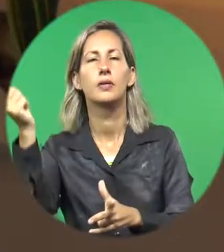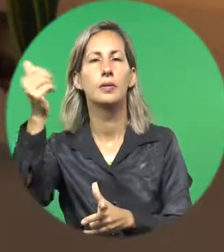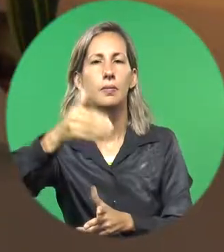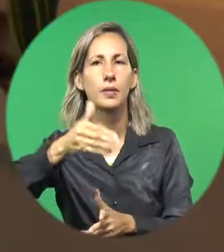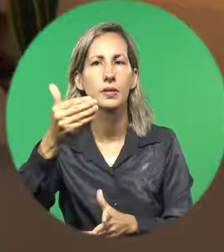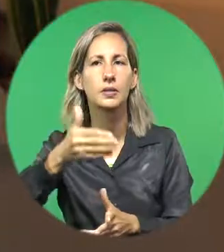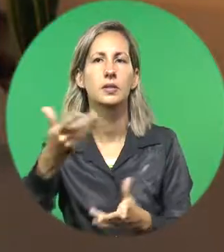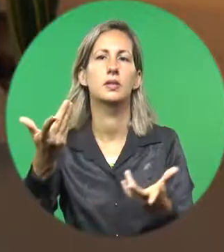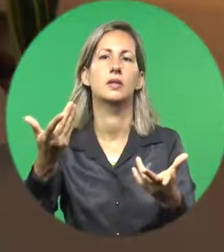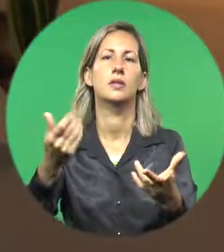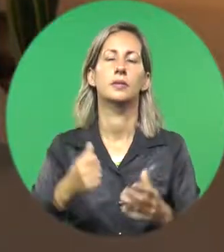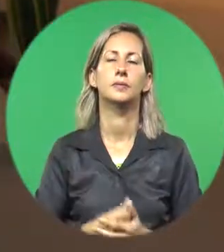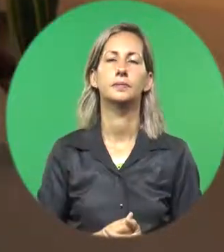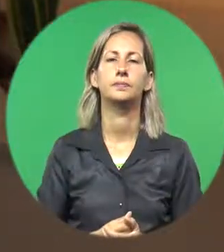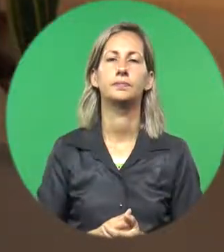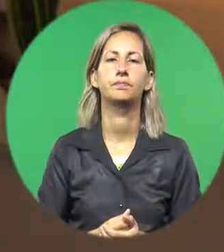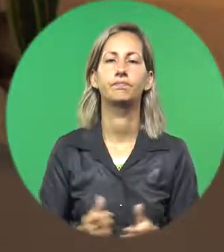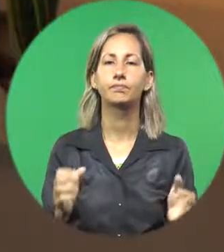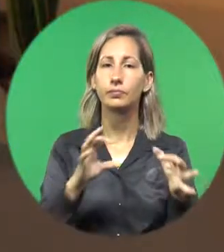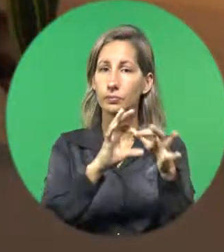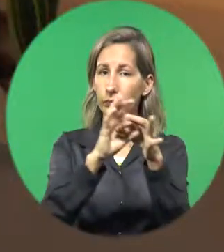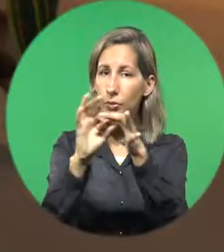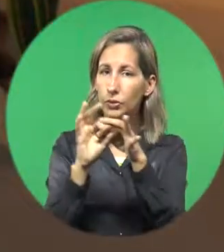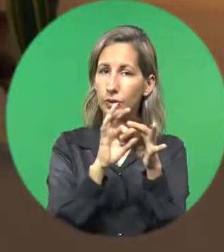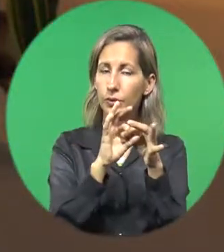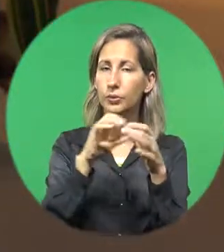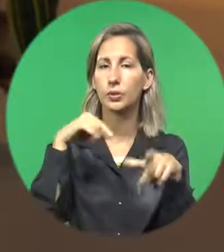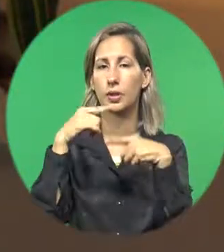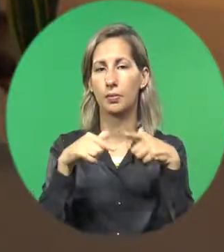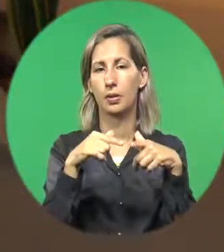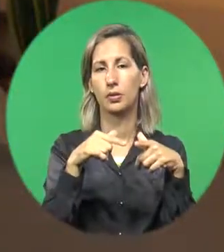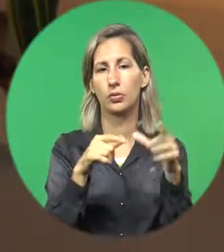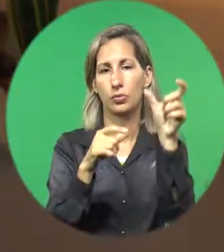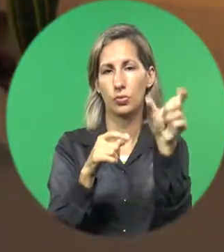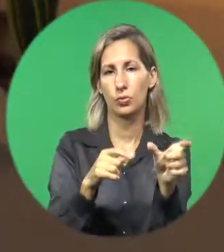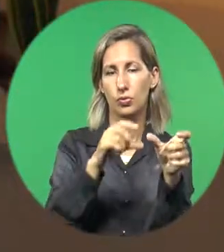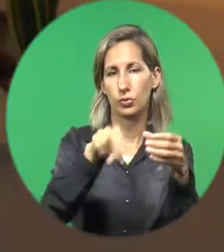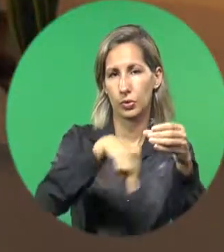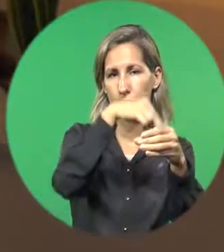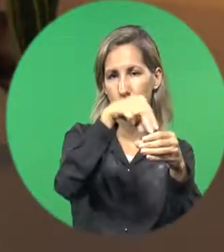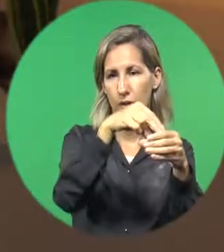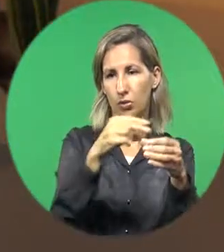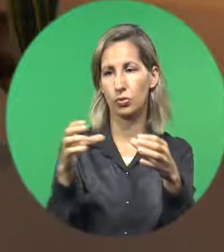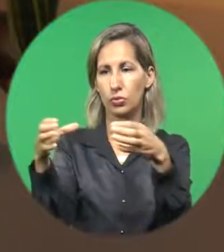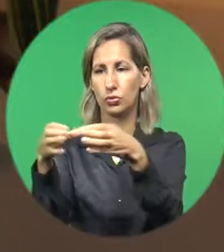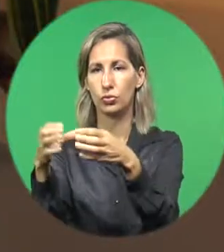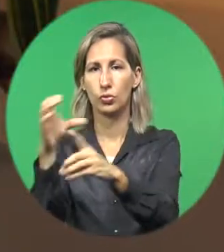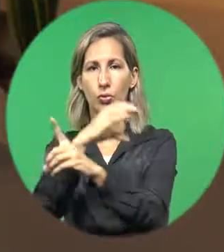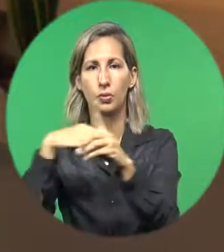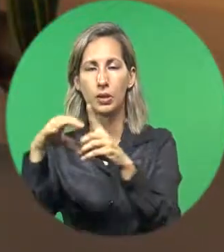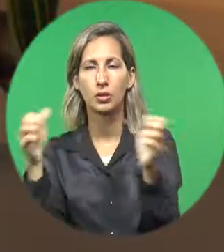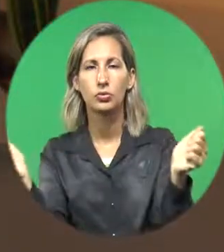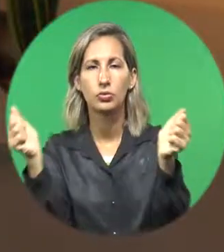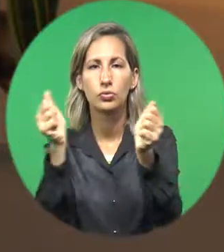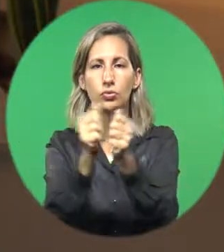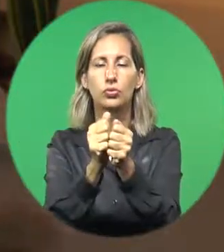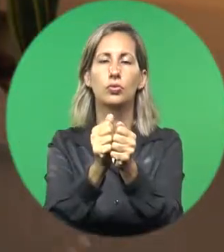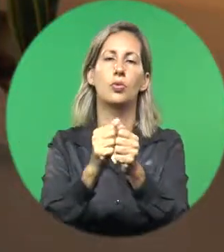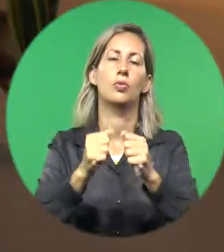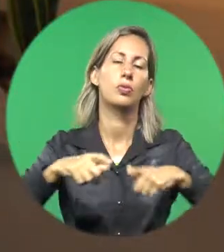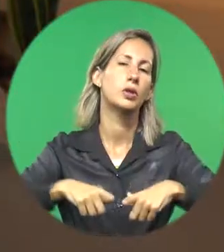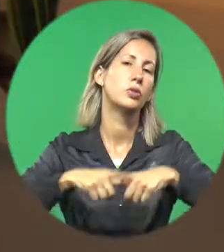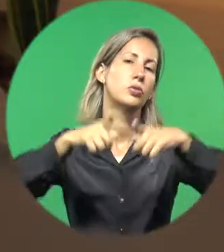de participação, um modelo diferente de agregar o trabalho do tribunal à participação da comunidade, você vai